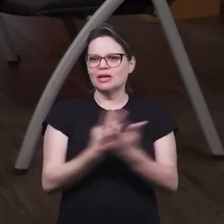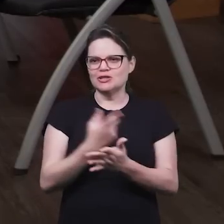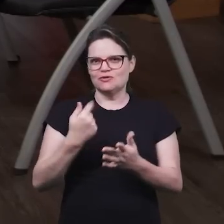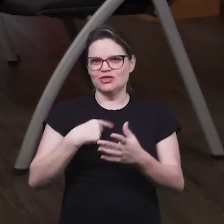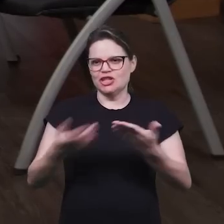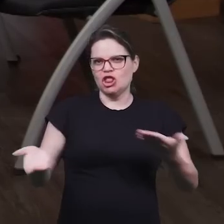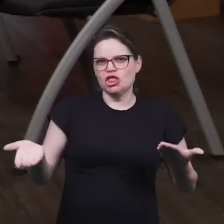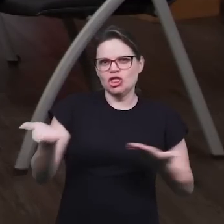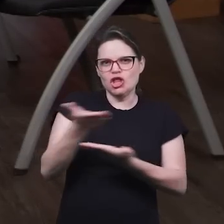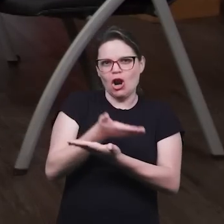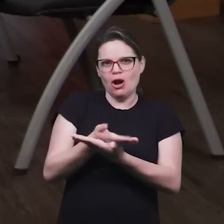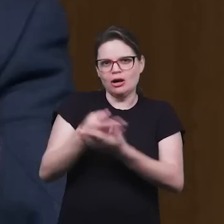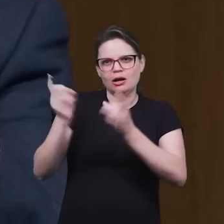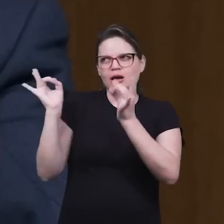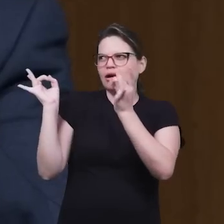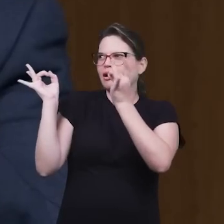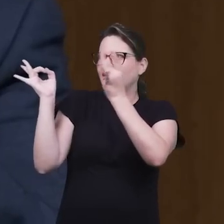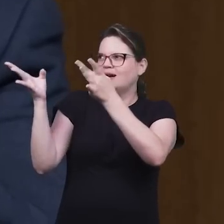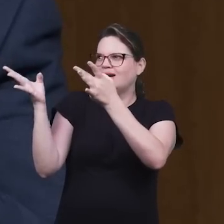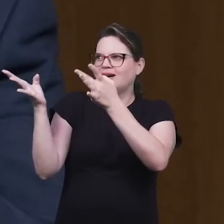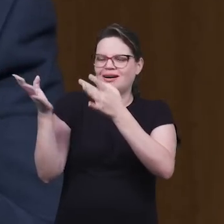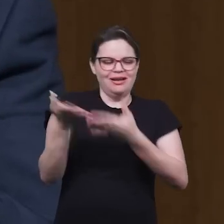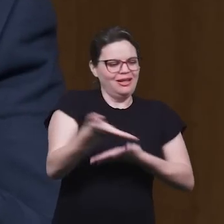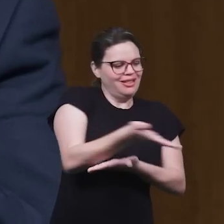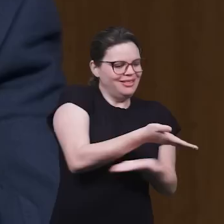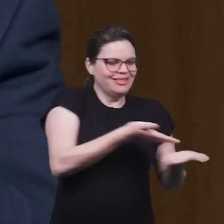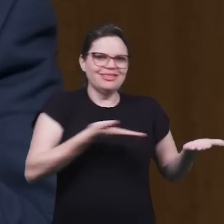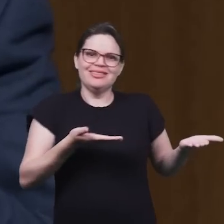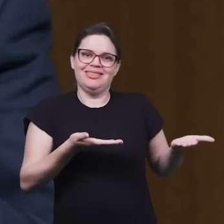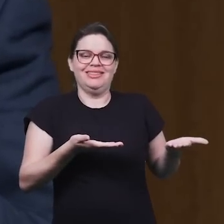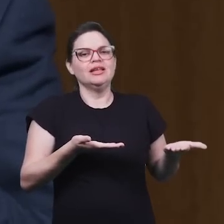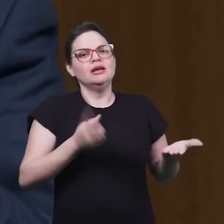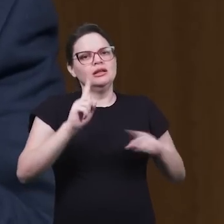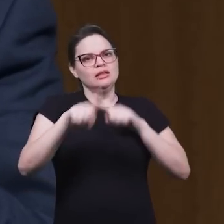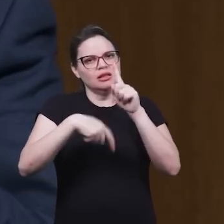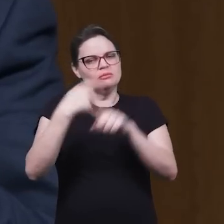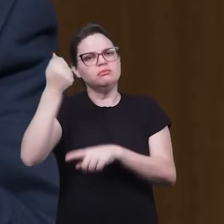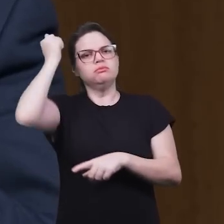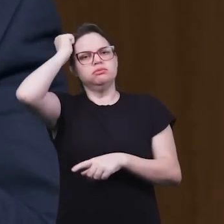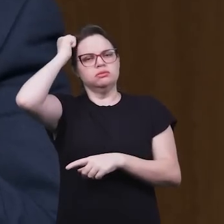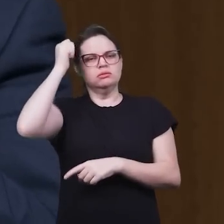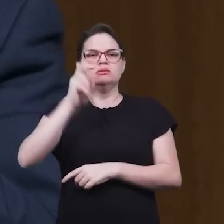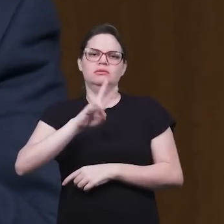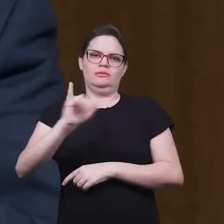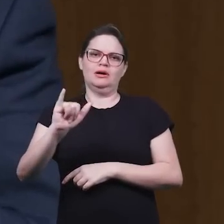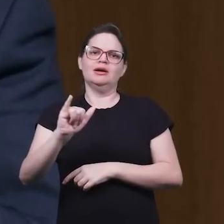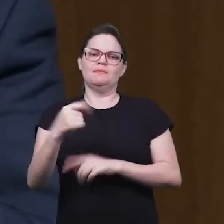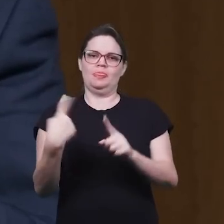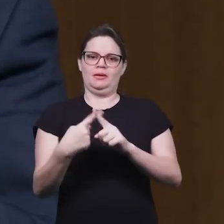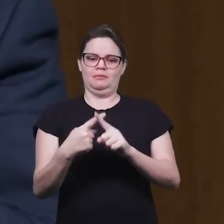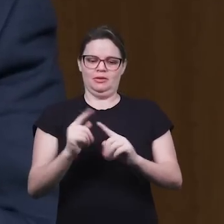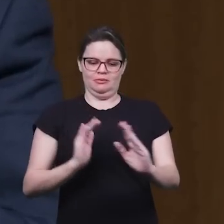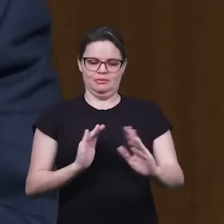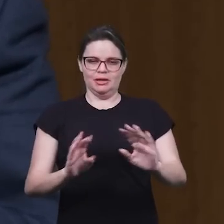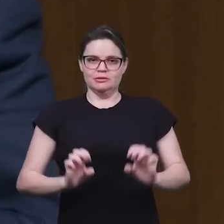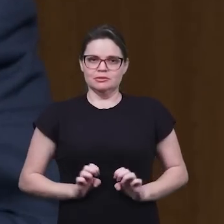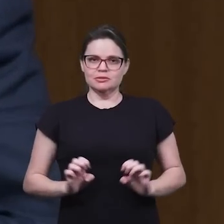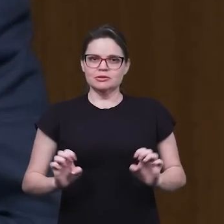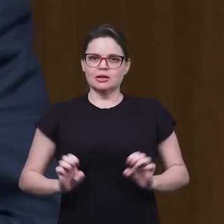Jerônimo, recebeu como herança do sacrifício de Jesus a comunhão, a salvação,